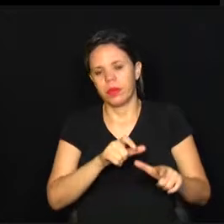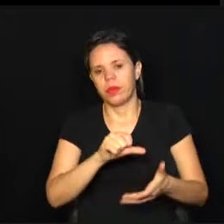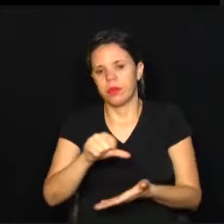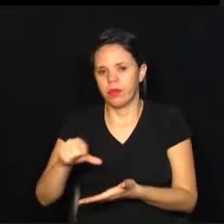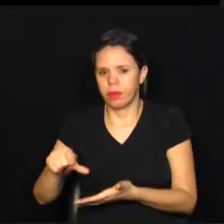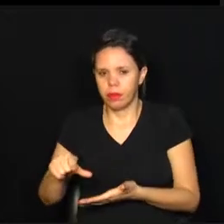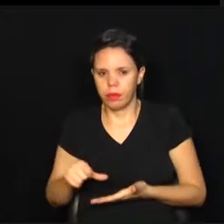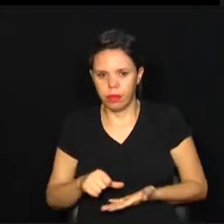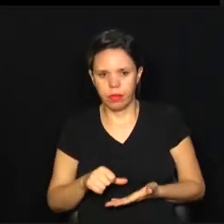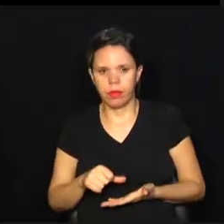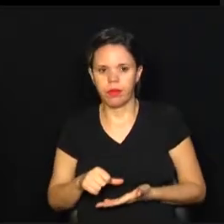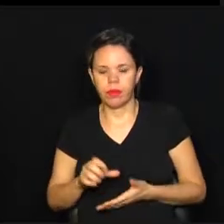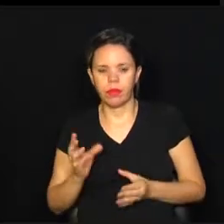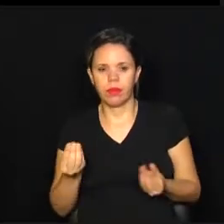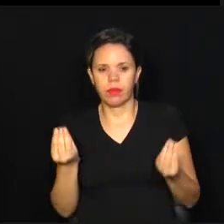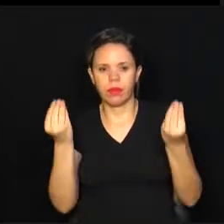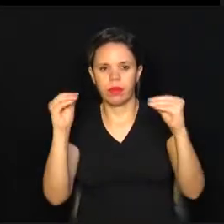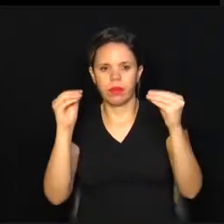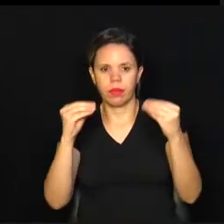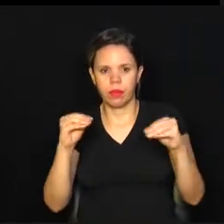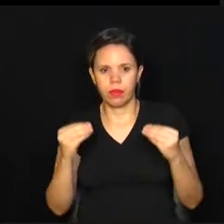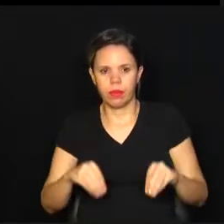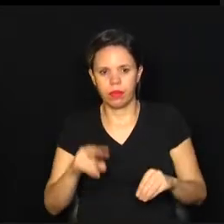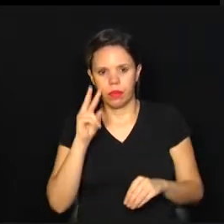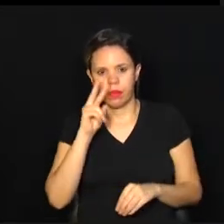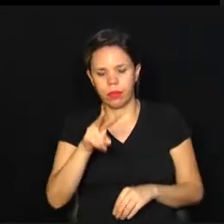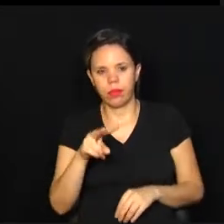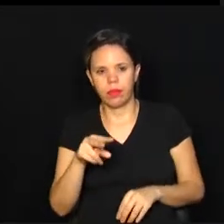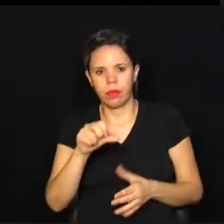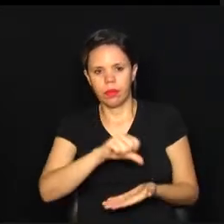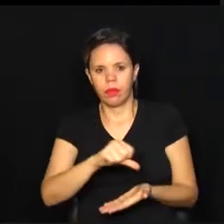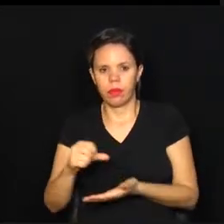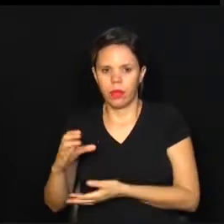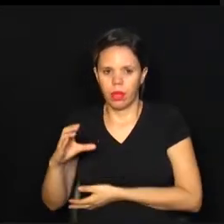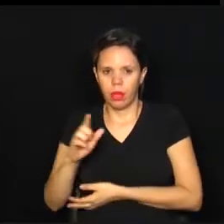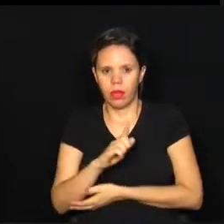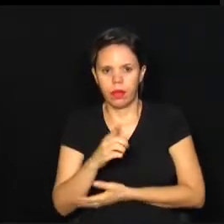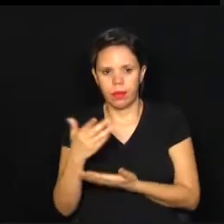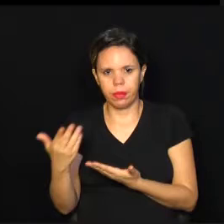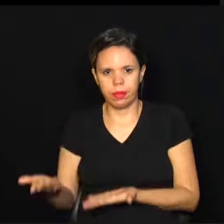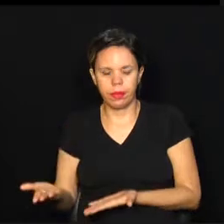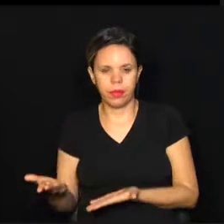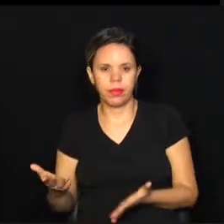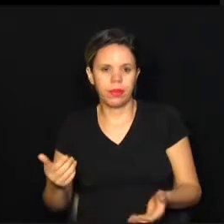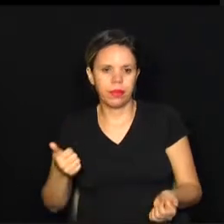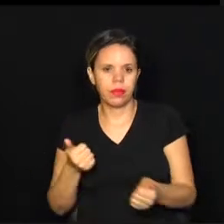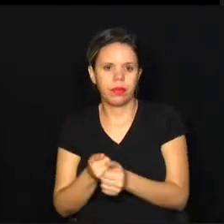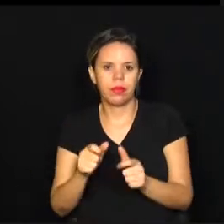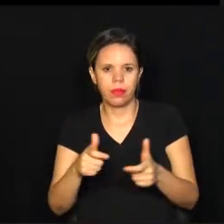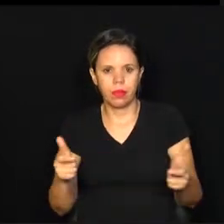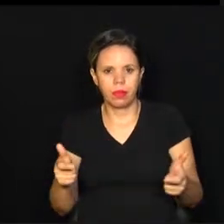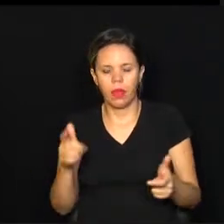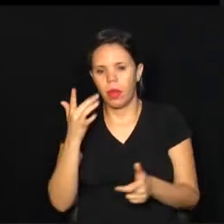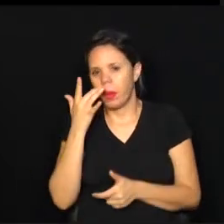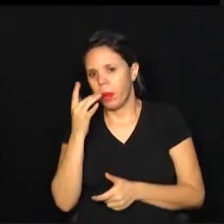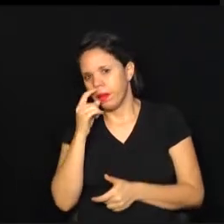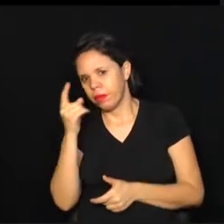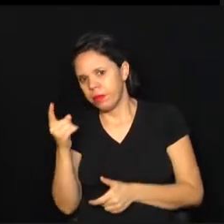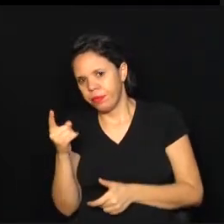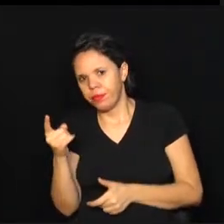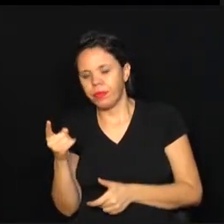essas cisões estão colocadas ali, né, na nossa região do Campo Grande e nesse entorno maior ali, Ouro Verde, Campo